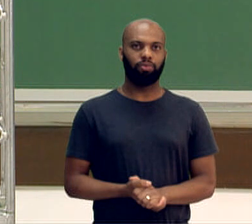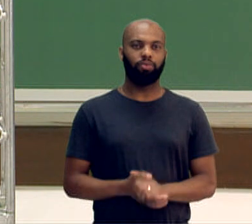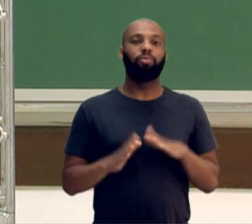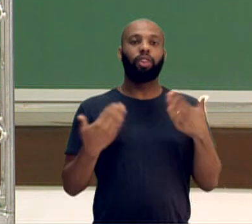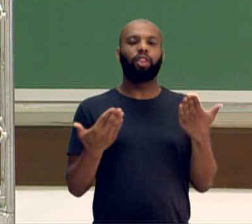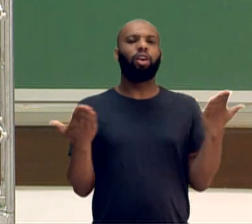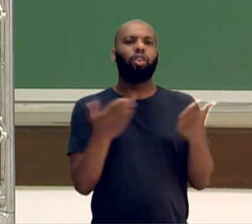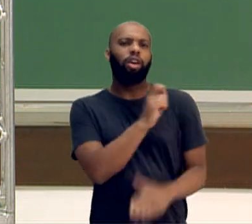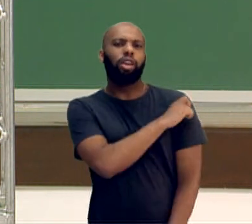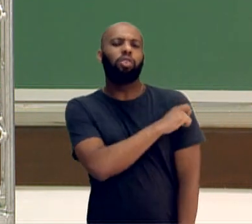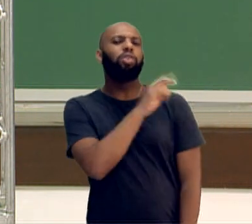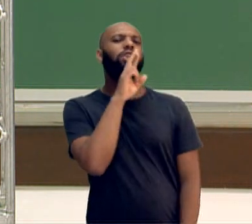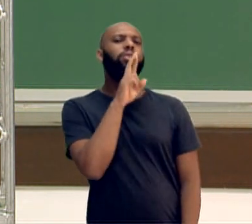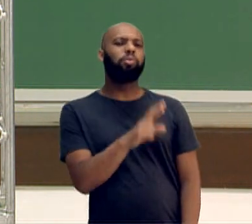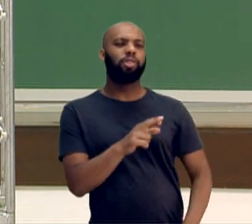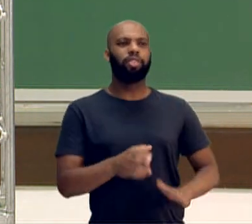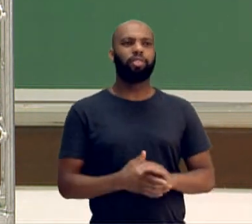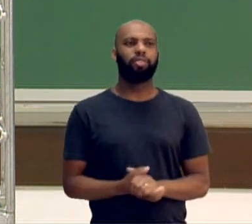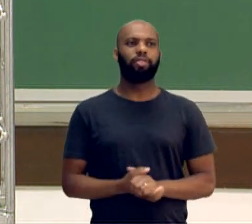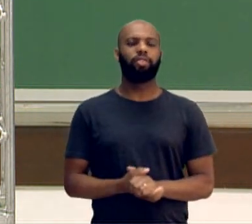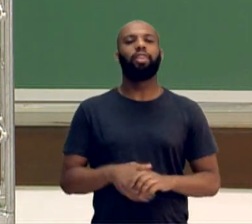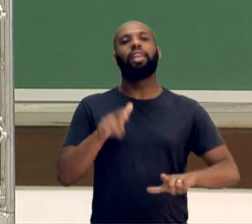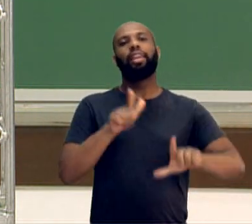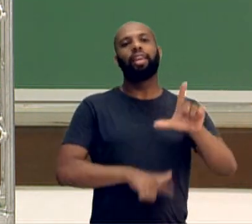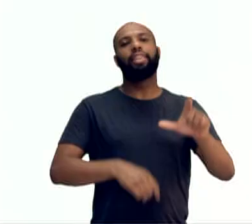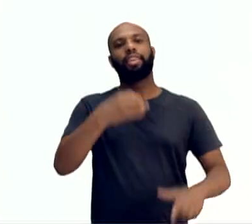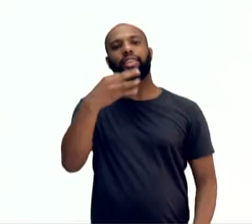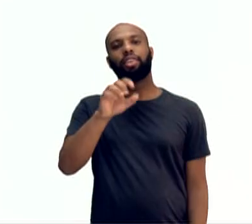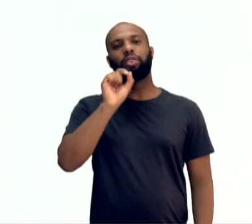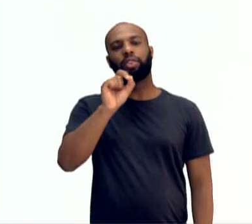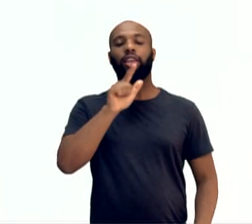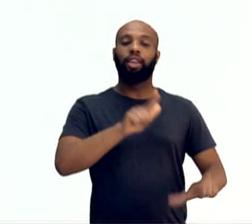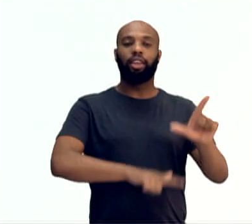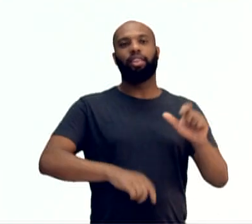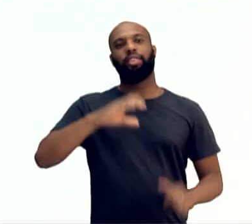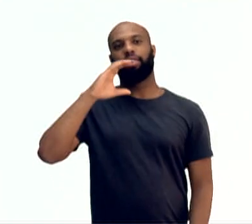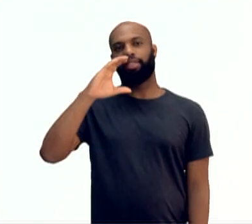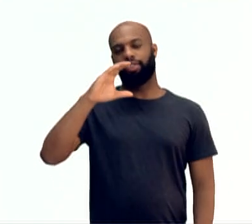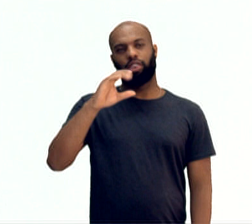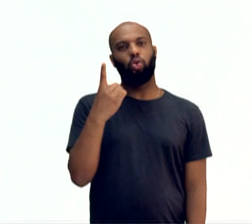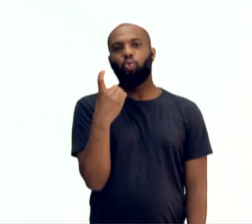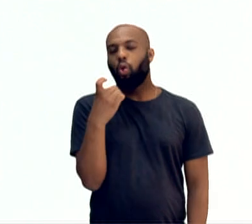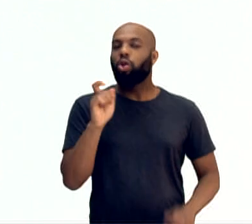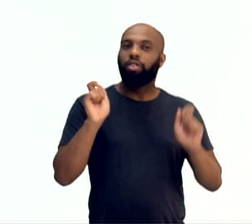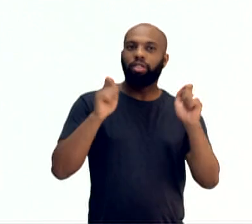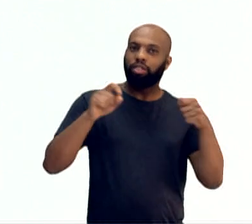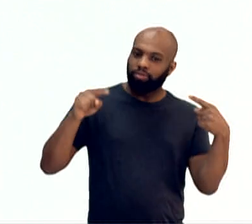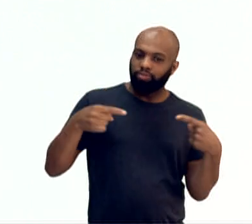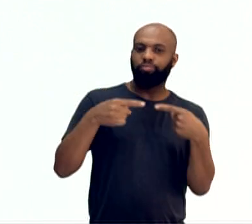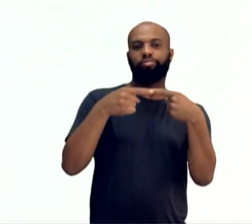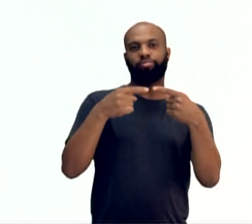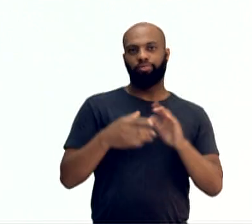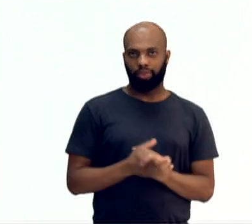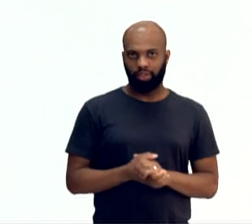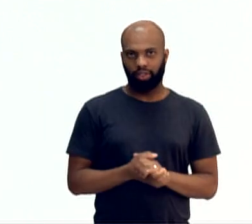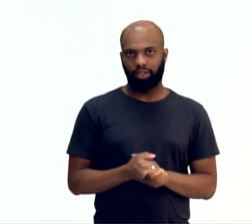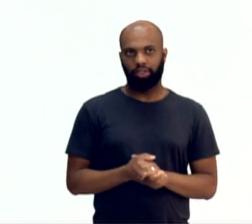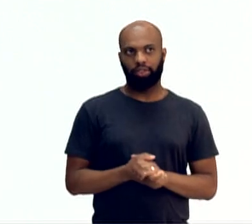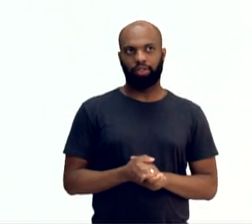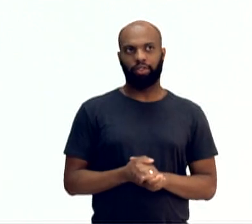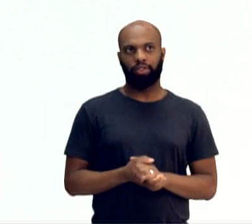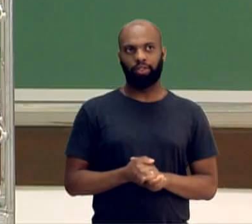Então vamos lá, aluno, vamos para a resposta. A resposta certa é a letra C, a única, na verdade, que faz sentido com a